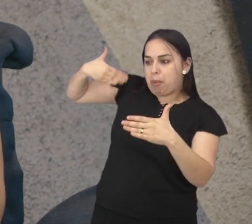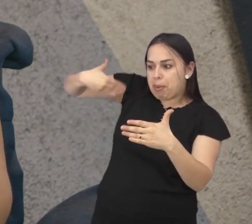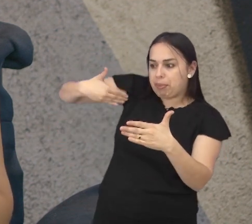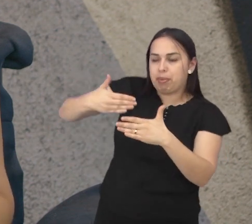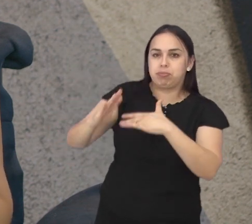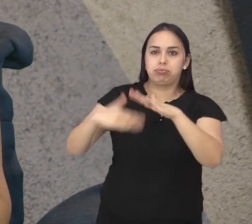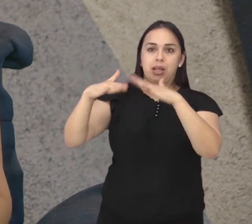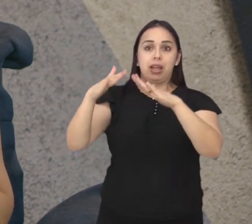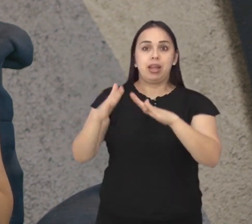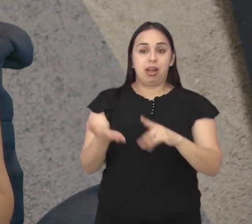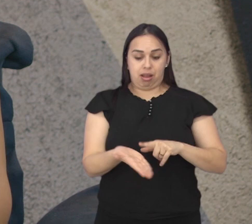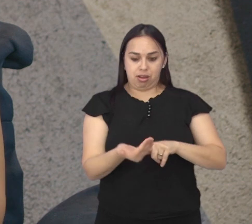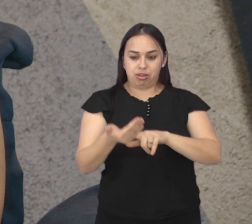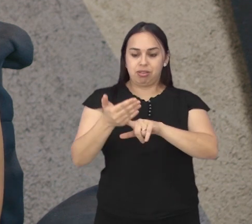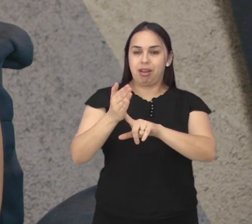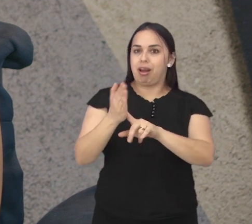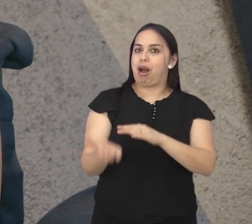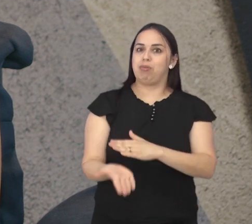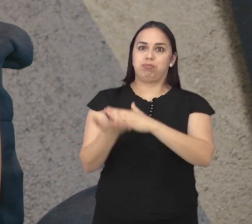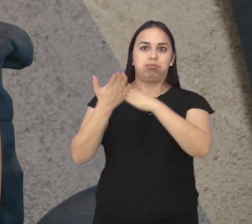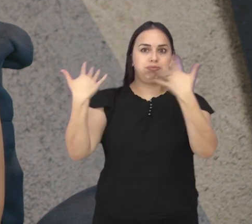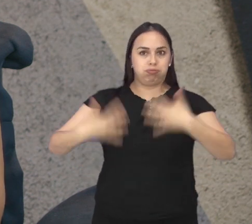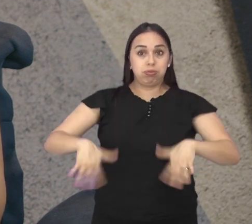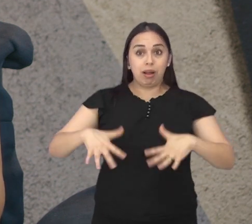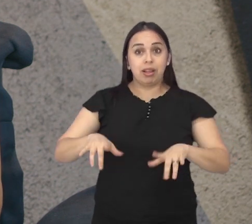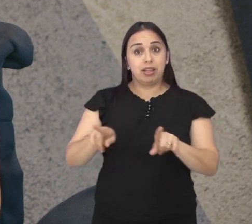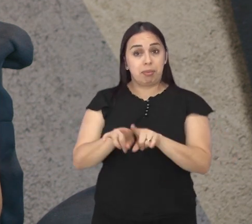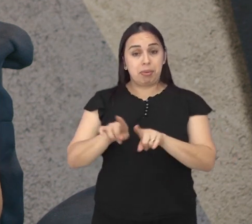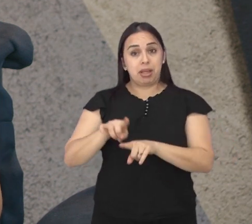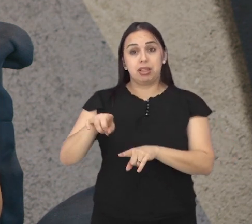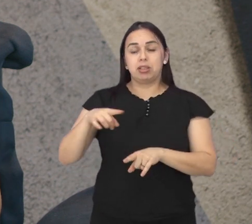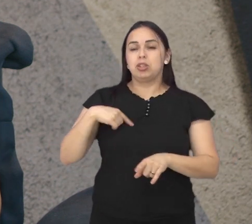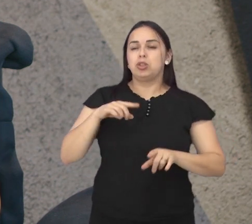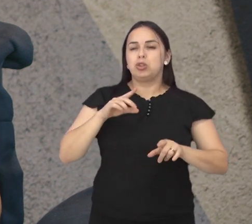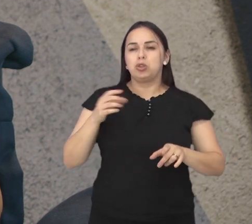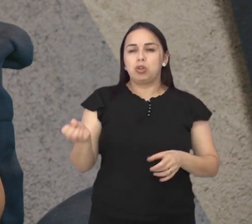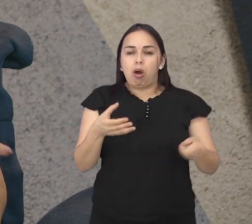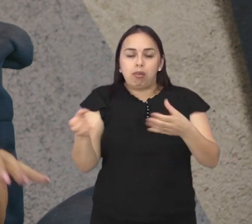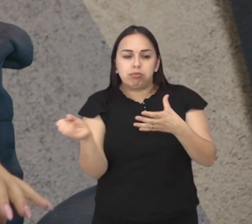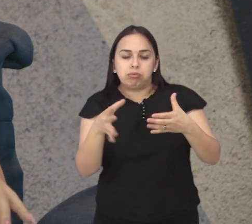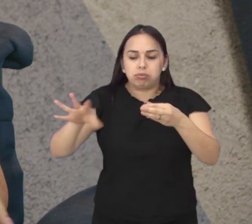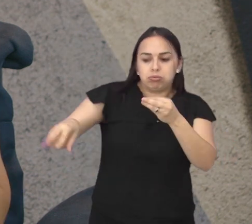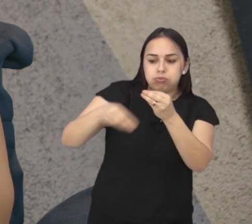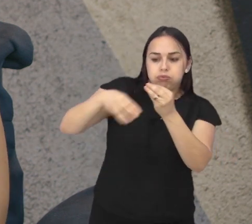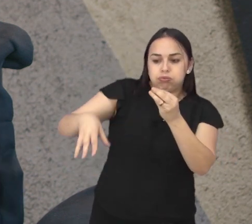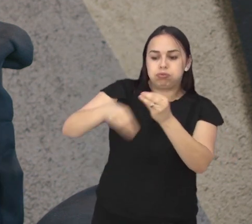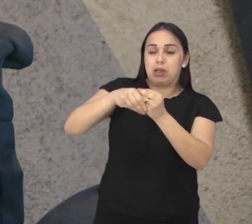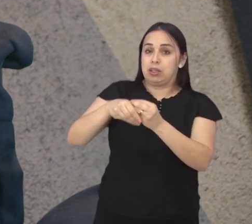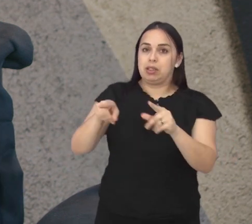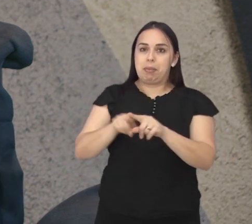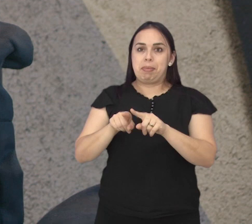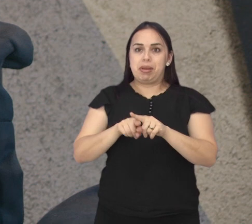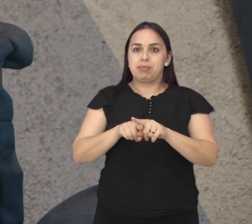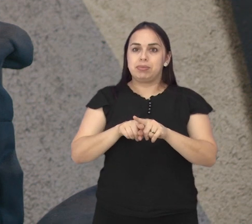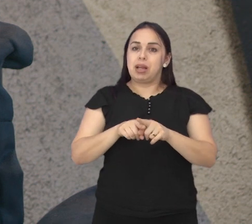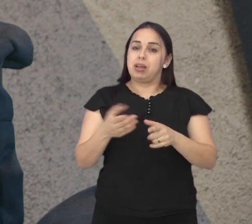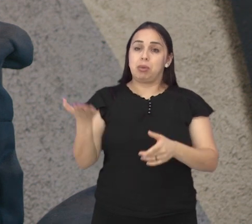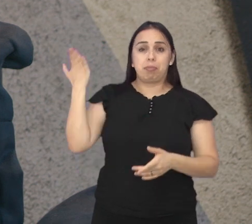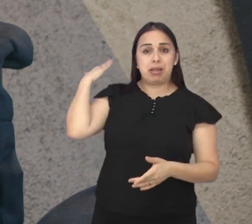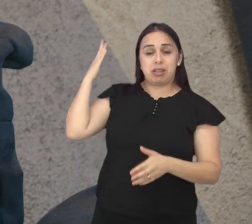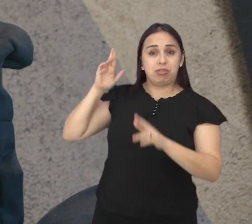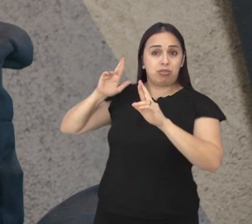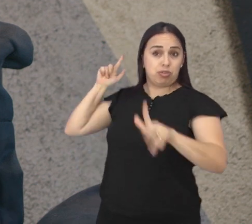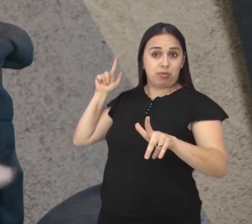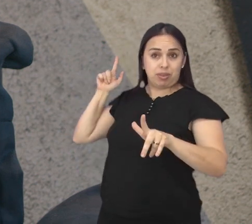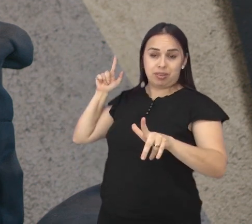A tecnologia embarcada foi aderida, assim como novos conceitos foram incorporados. Os recursos que não